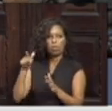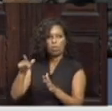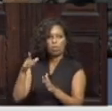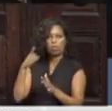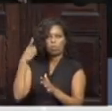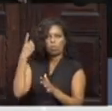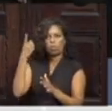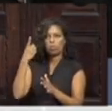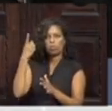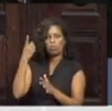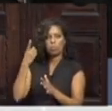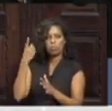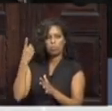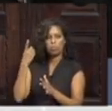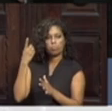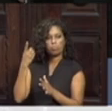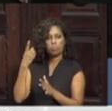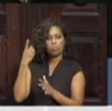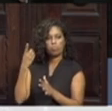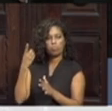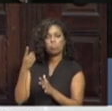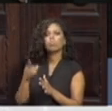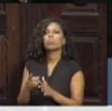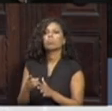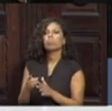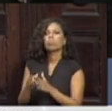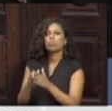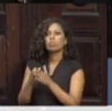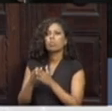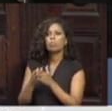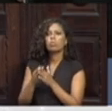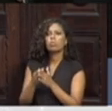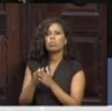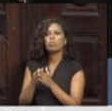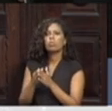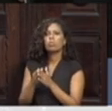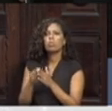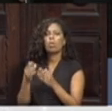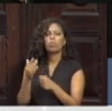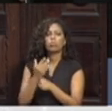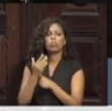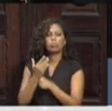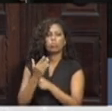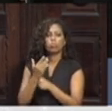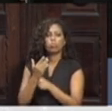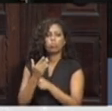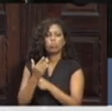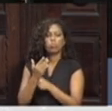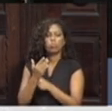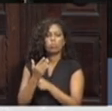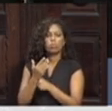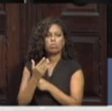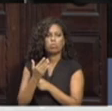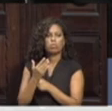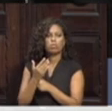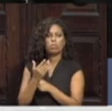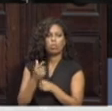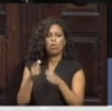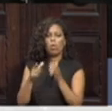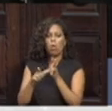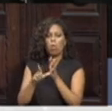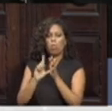mas os colegas estão pedindo pela ordem. Eu queria pedir um esclarecimento a Vossa Excelência. Eu queria pedir um esclarecimento. Ontem, eu